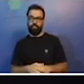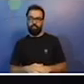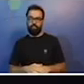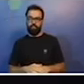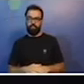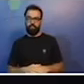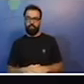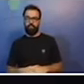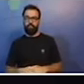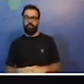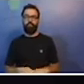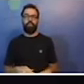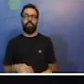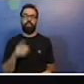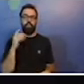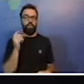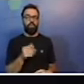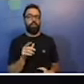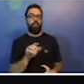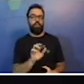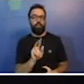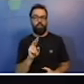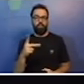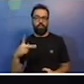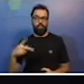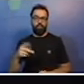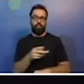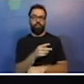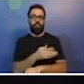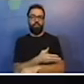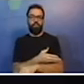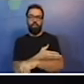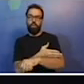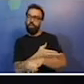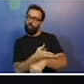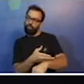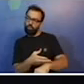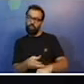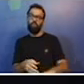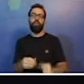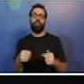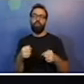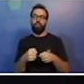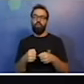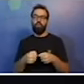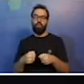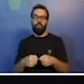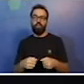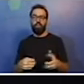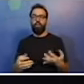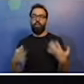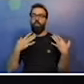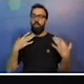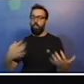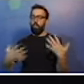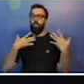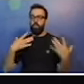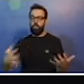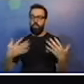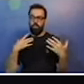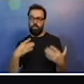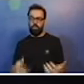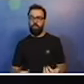Outro exemplo, costuma fazer verões insuportáveis na cidade praiana. Então, eu tenho o verbo fazer como auxiliar e o verbo